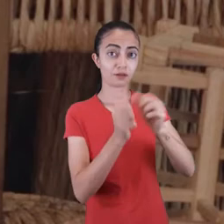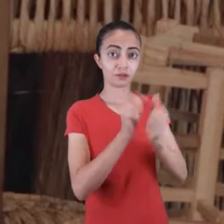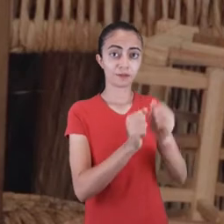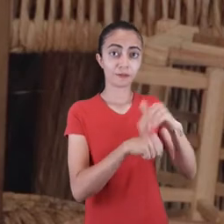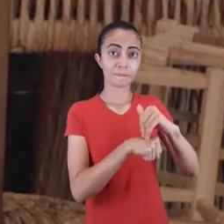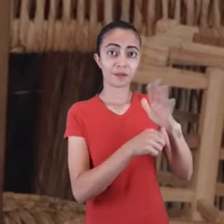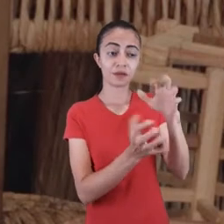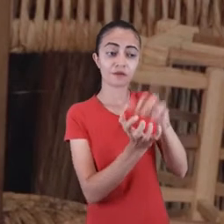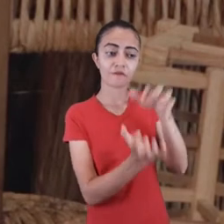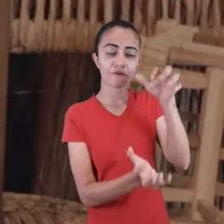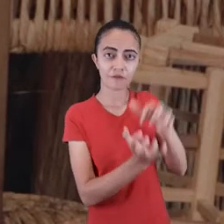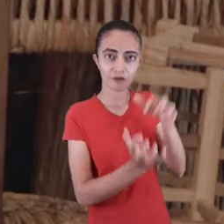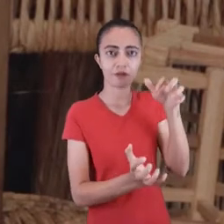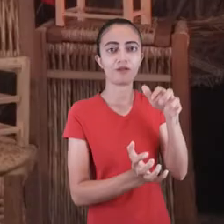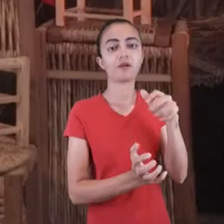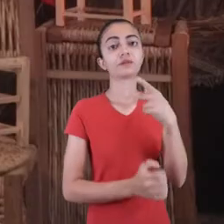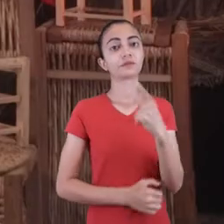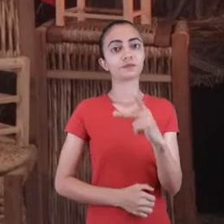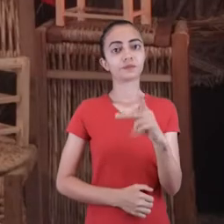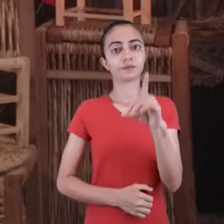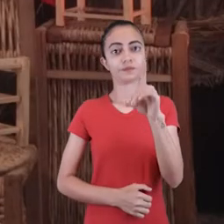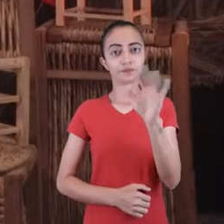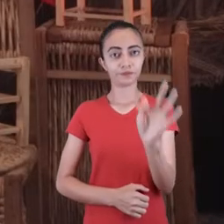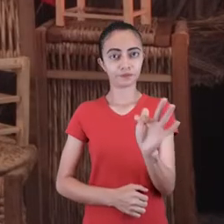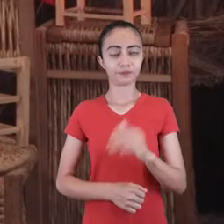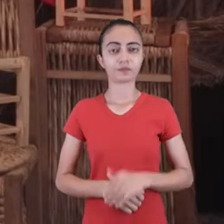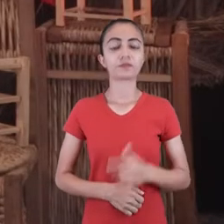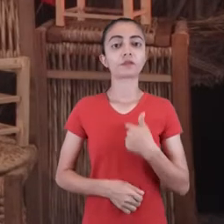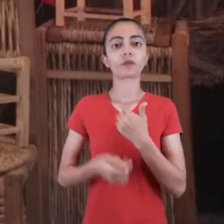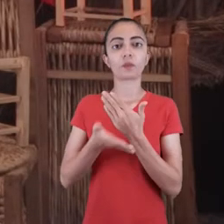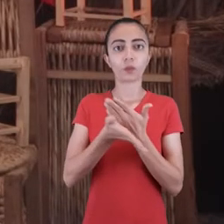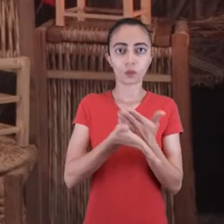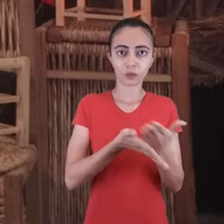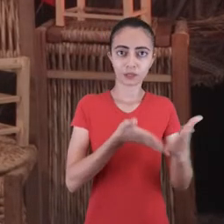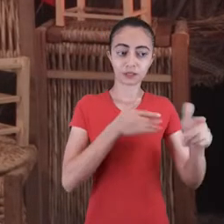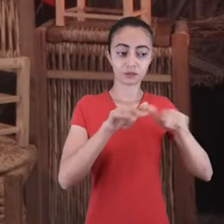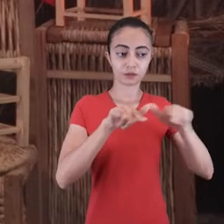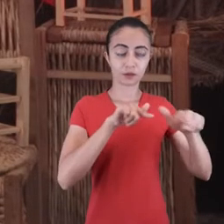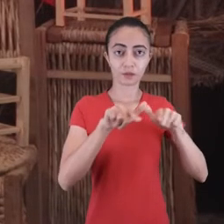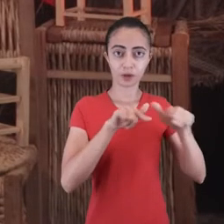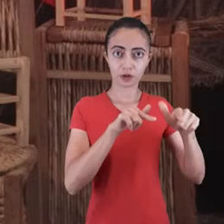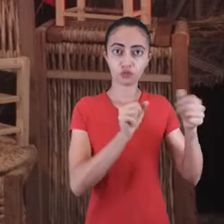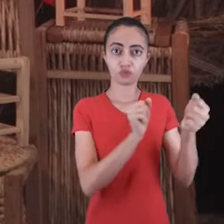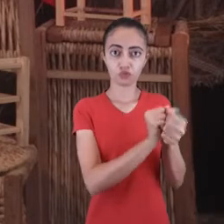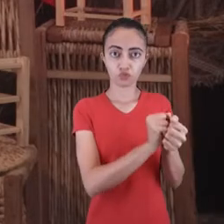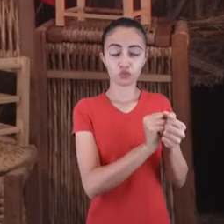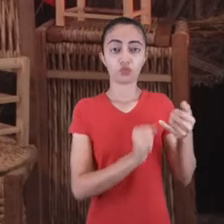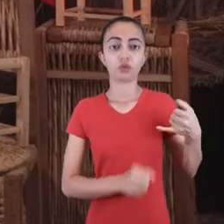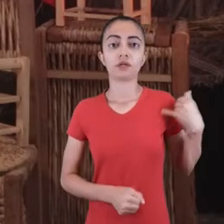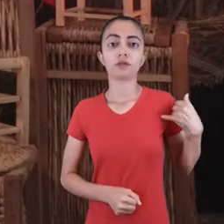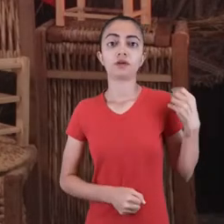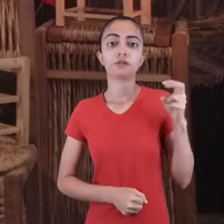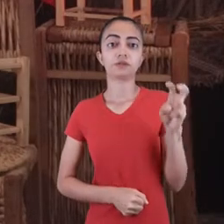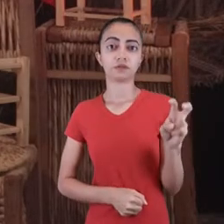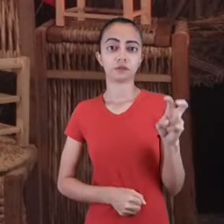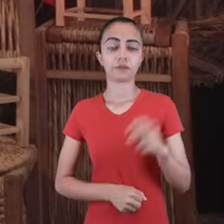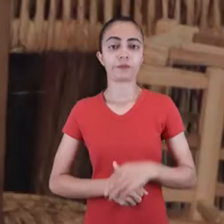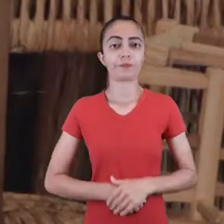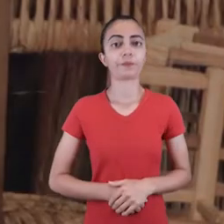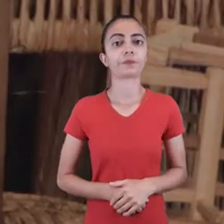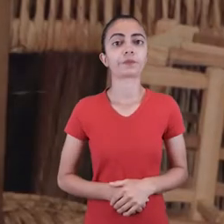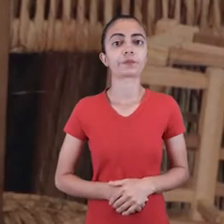mais velha de Planaltina, DF. Comecei a trabalhar com a dona Joana, eu tinha 5 anos de